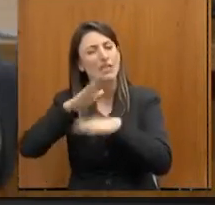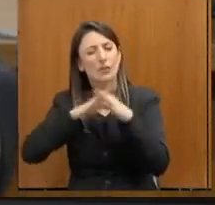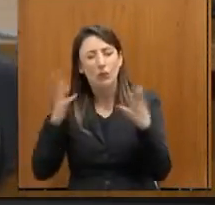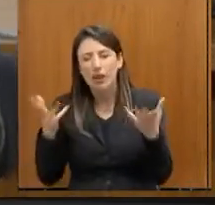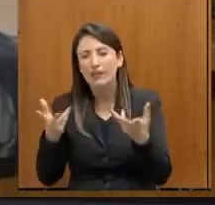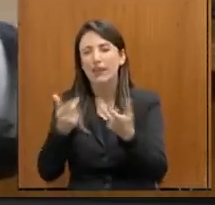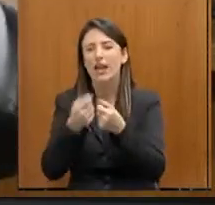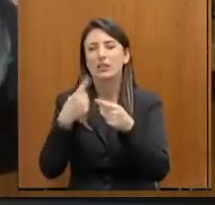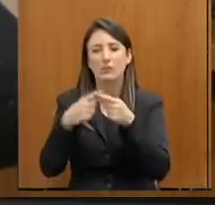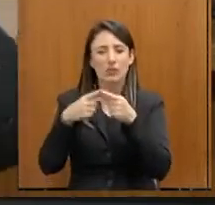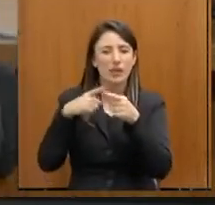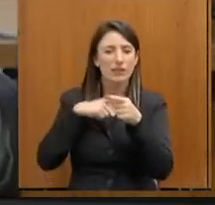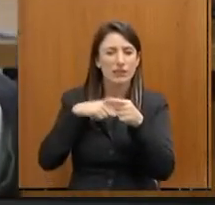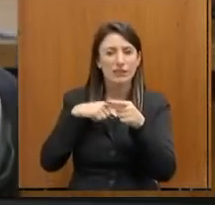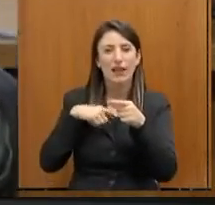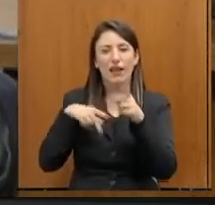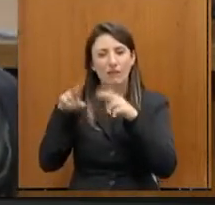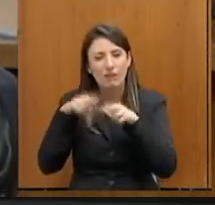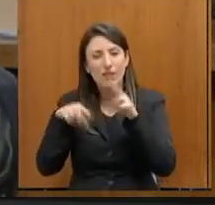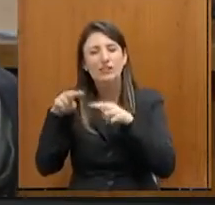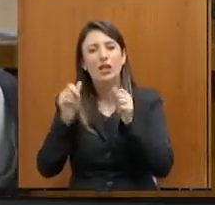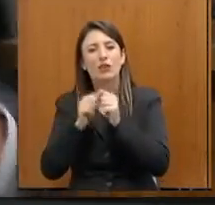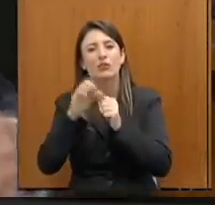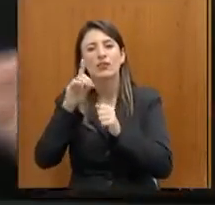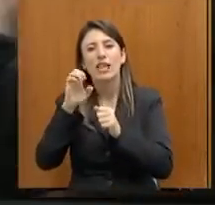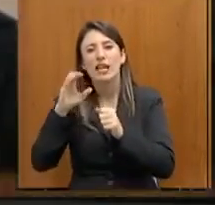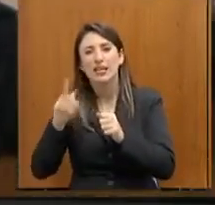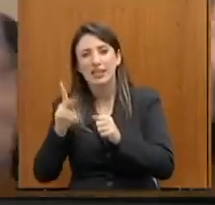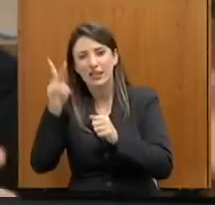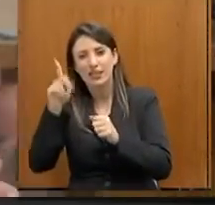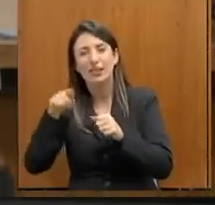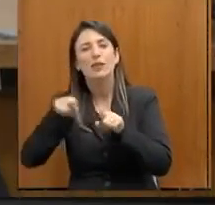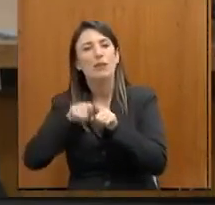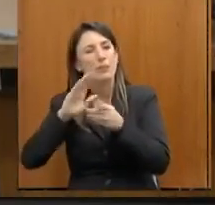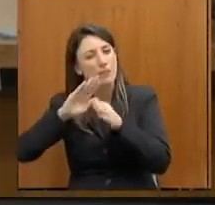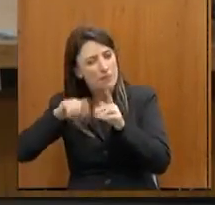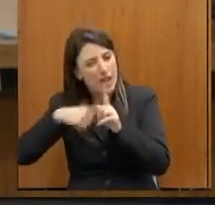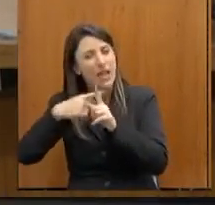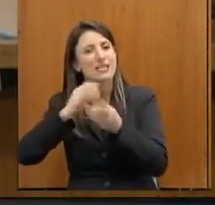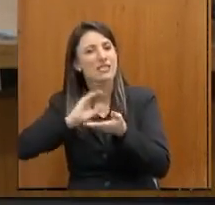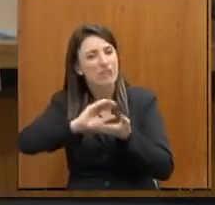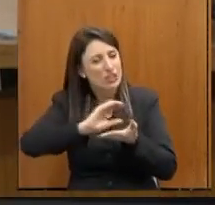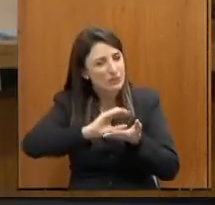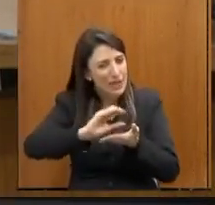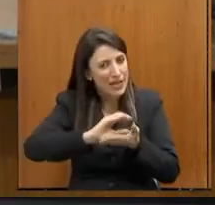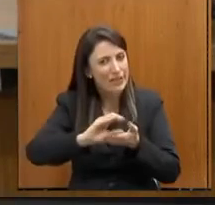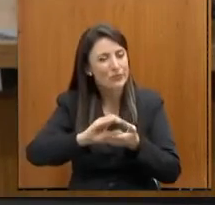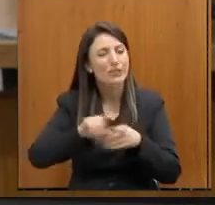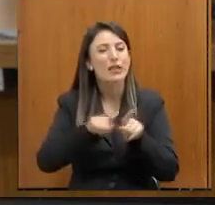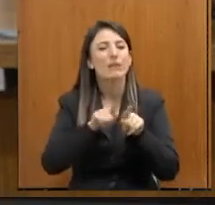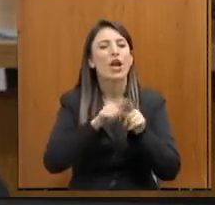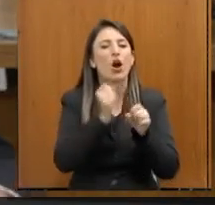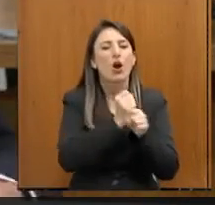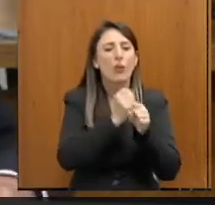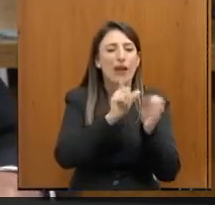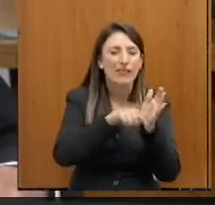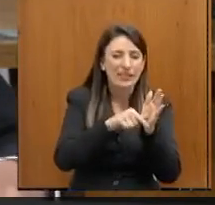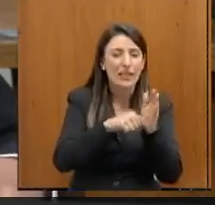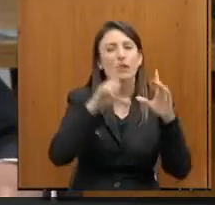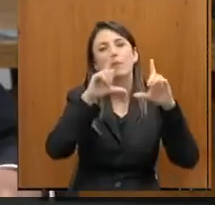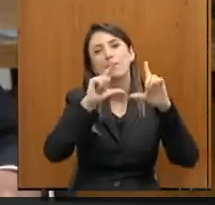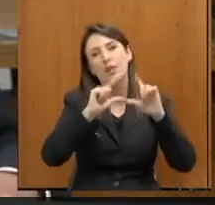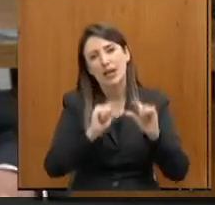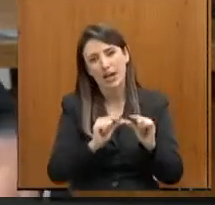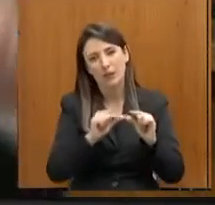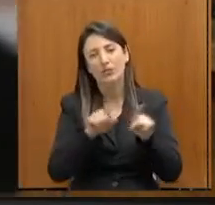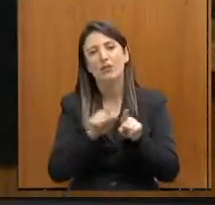e medido por mais investimentos e por menos obras em atraso e por outro lado menor tarifa e